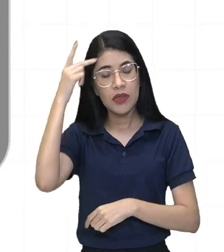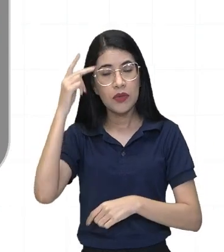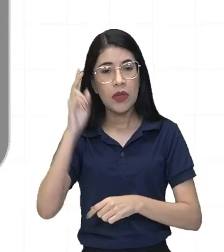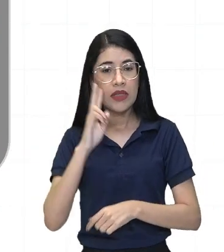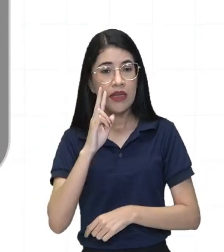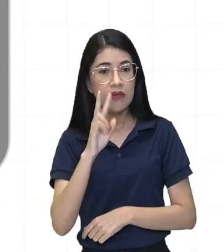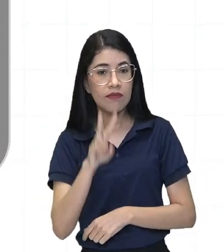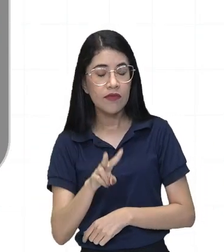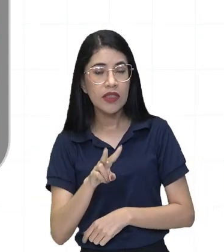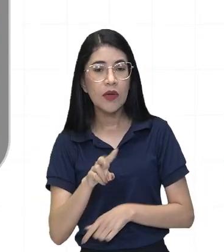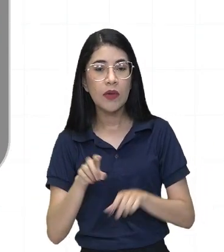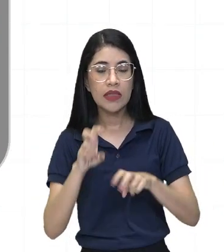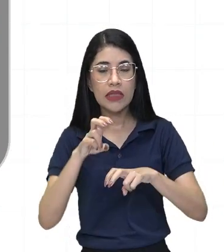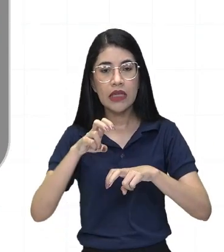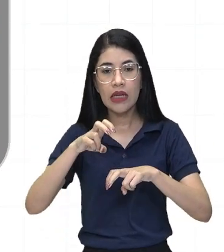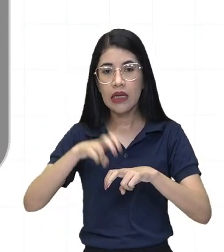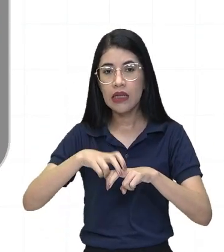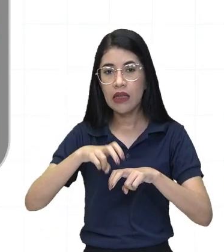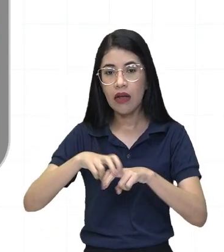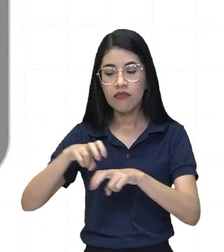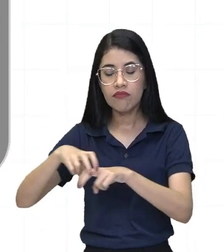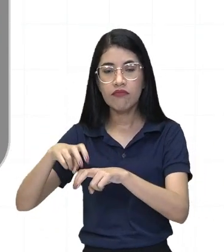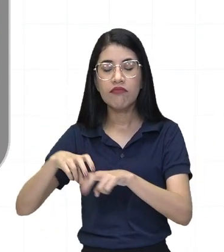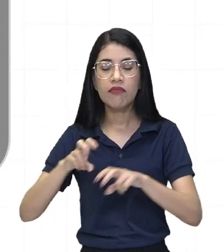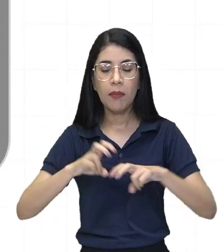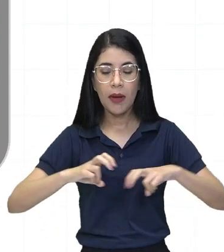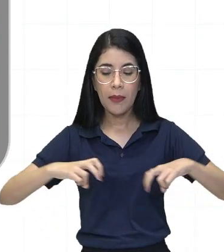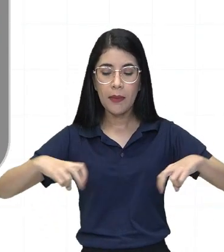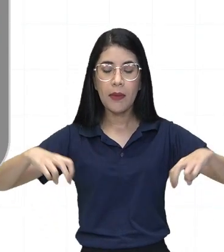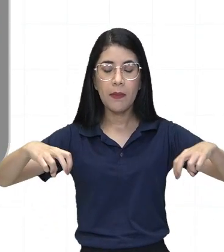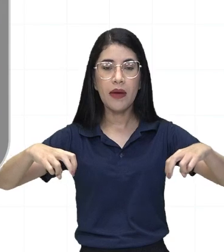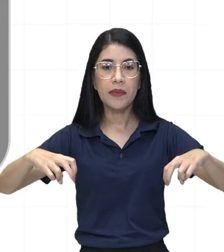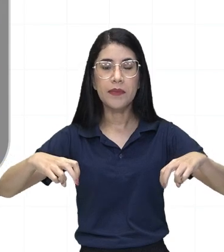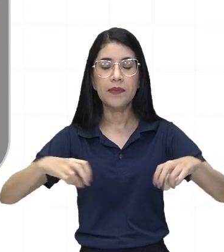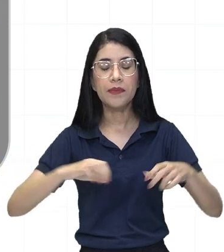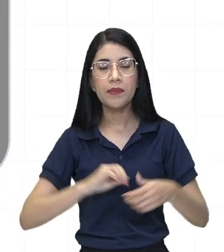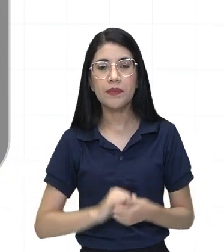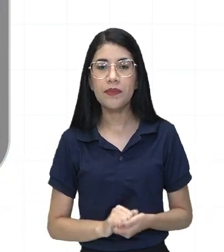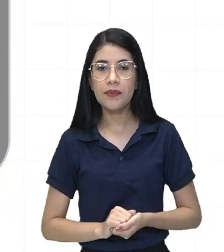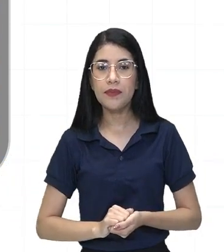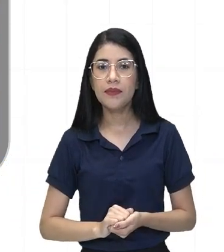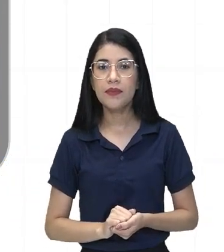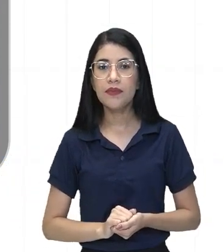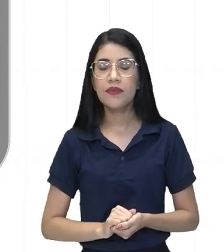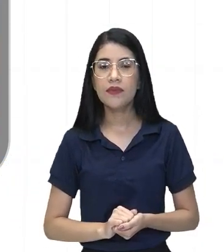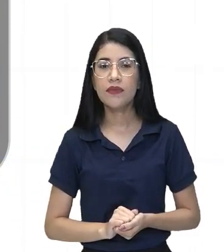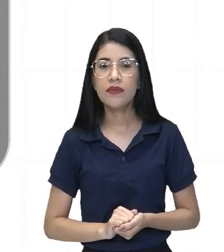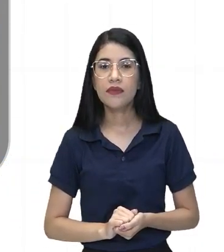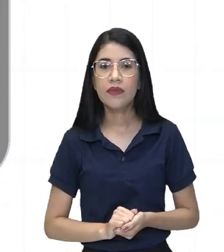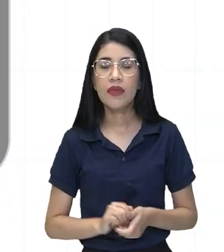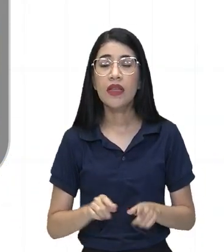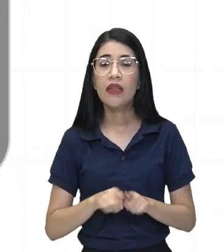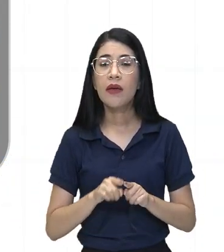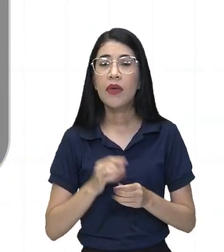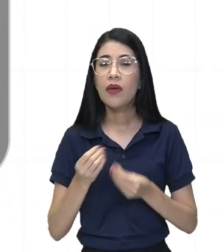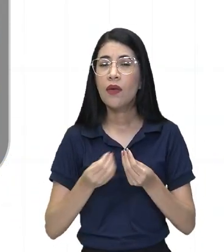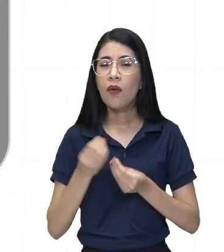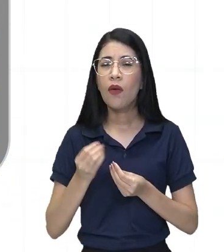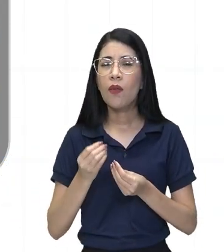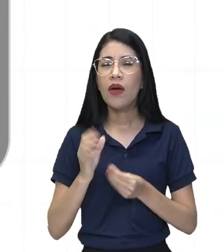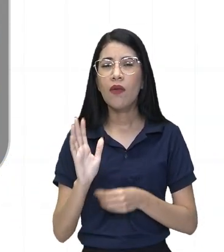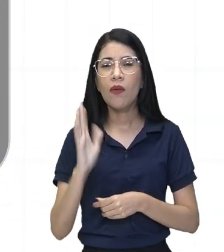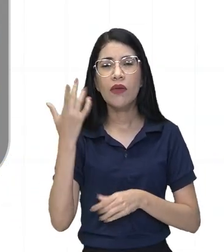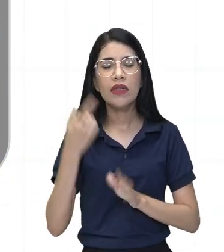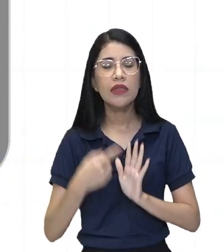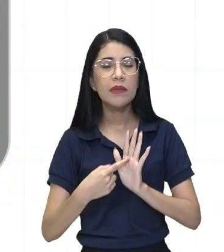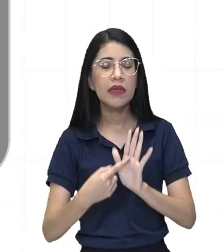sentada, se acomoda para assistir essa representação. E como acontecia a